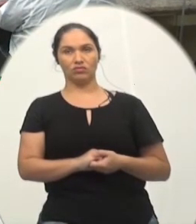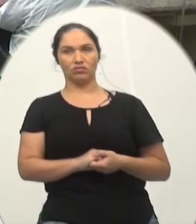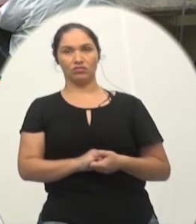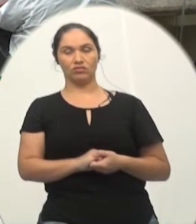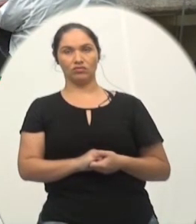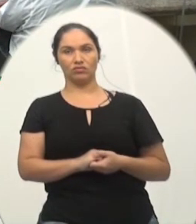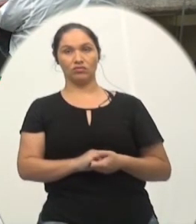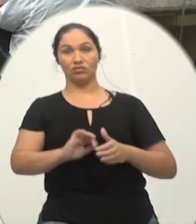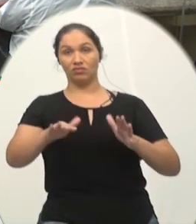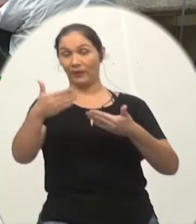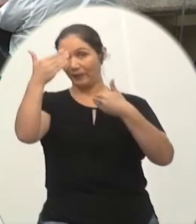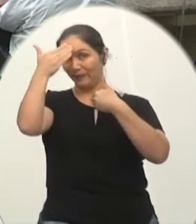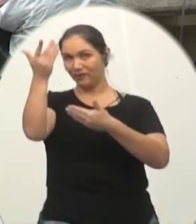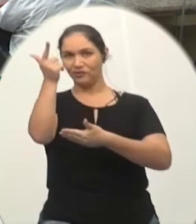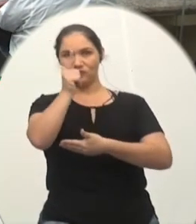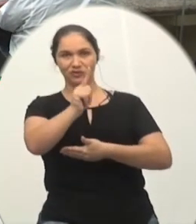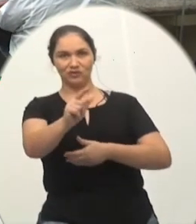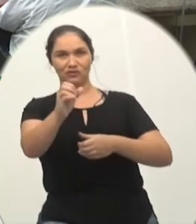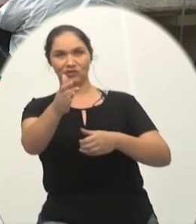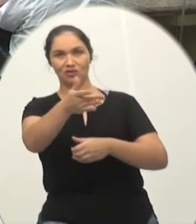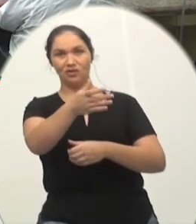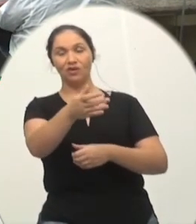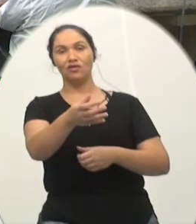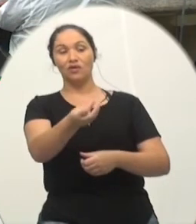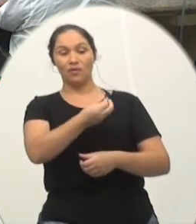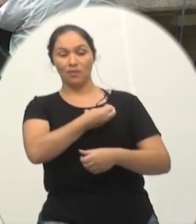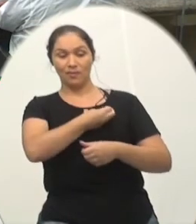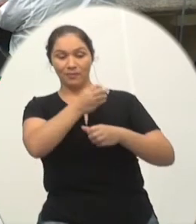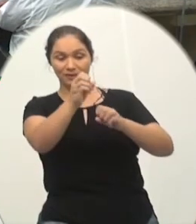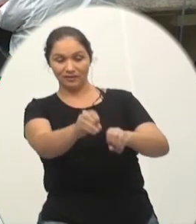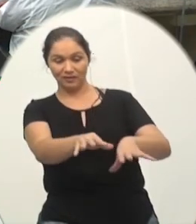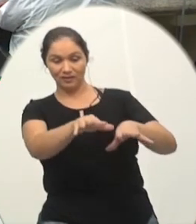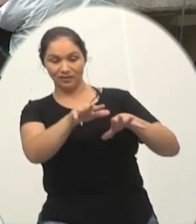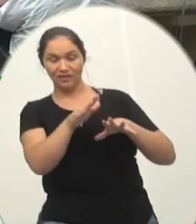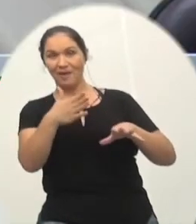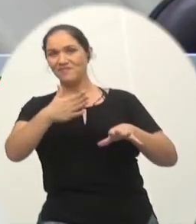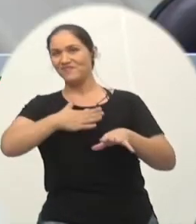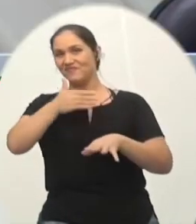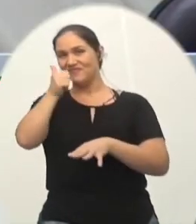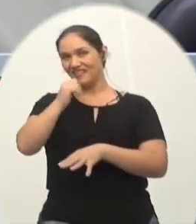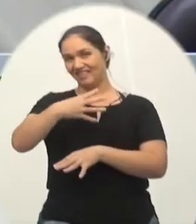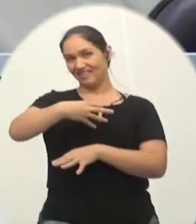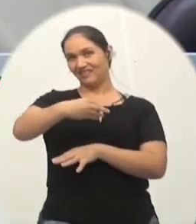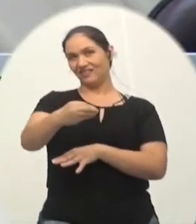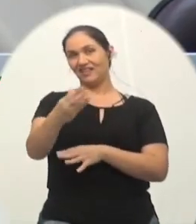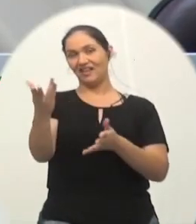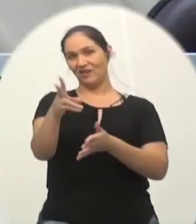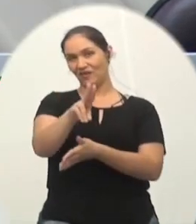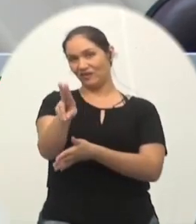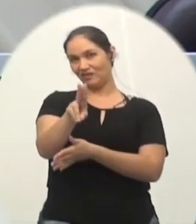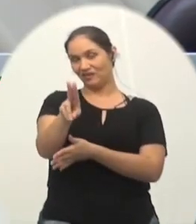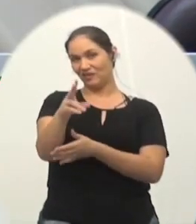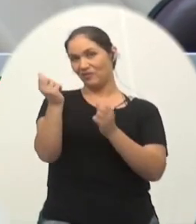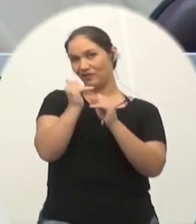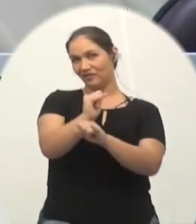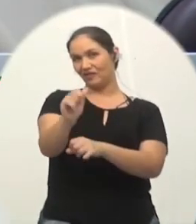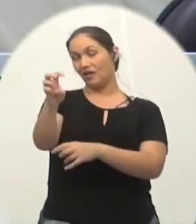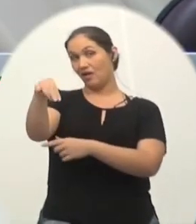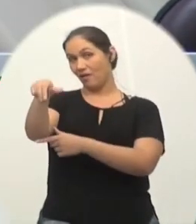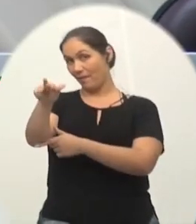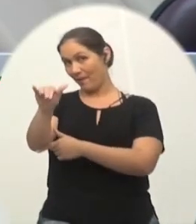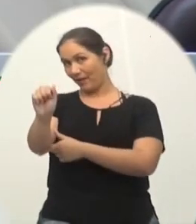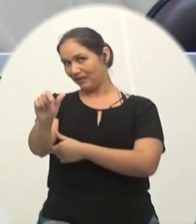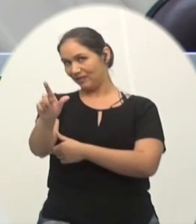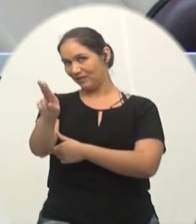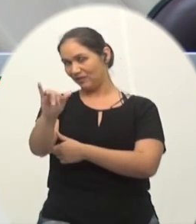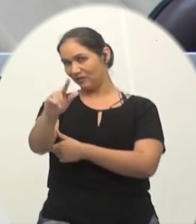Alô? Então, mais uma vez, agradecer a presença de todos, né, das minhas filhas que estão aqui. Vou falar o nome delas para ficar com vergonha. A Maria